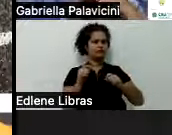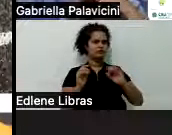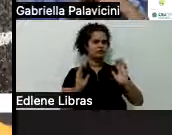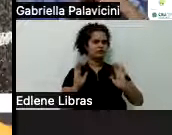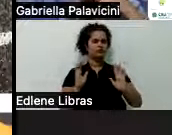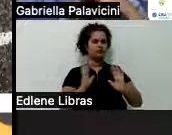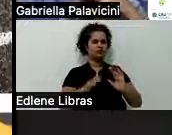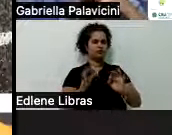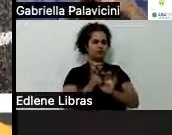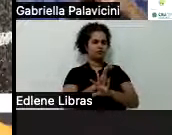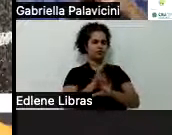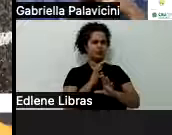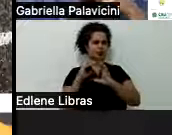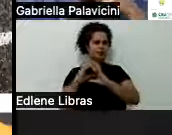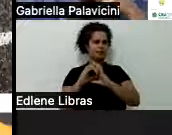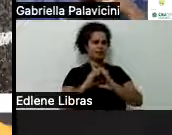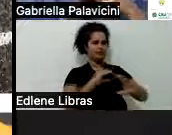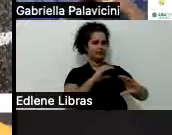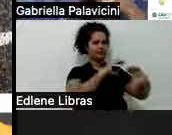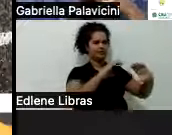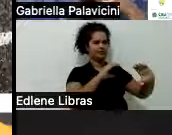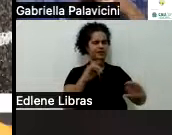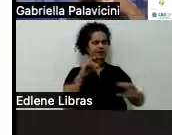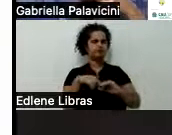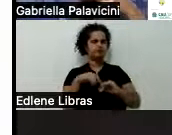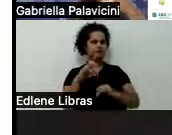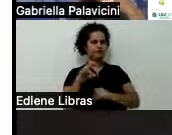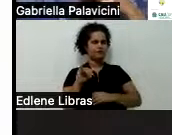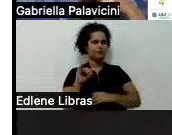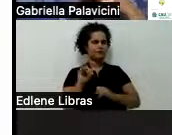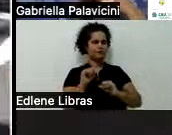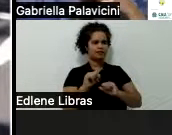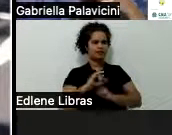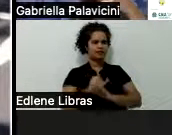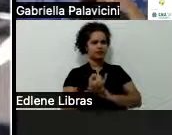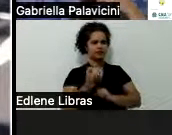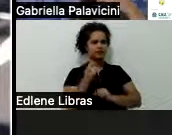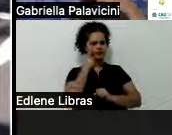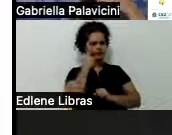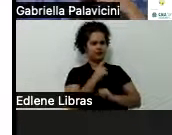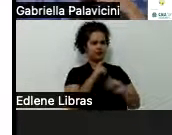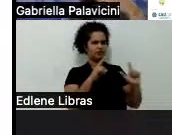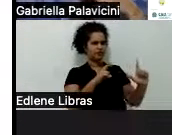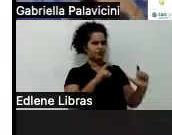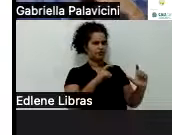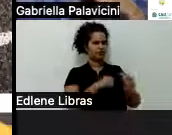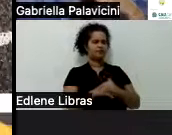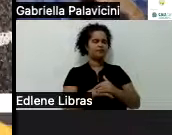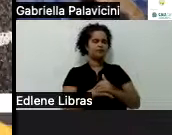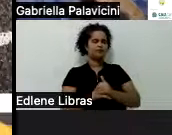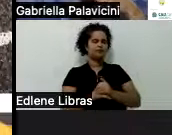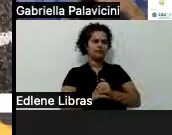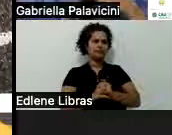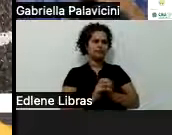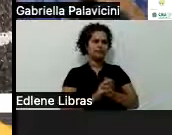mobiliário que certamente seria aproveitado, e efetivamente foi, dá para ver nessa foto, essa foto aqui ainda não mostra, mas vai